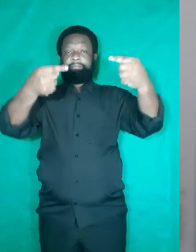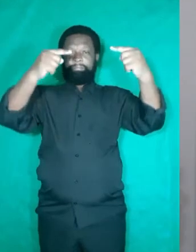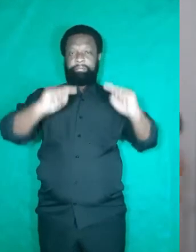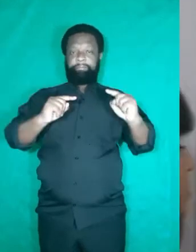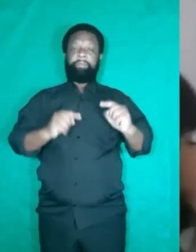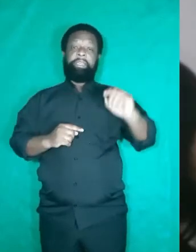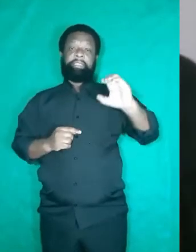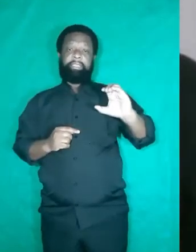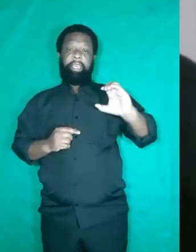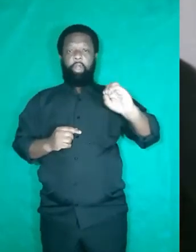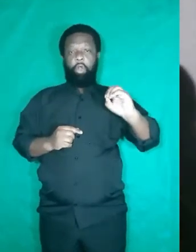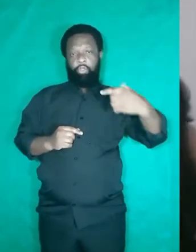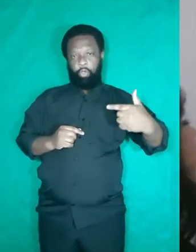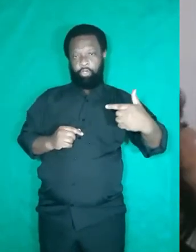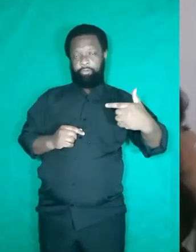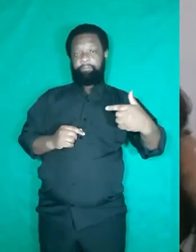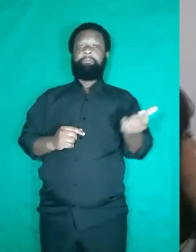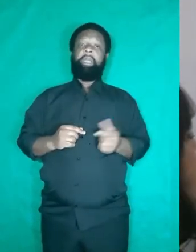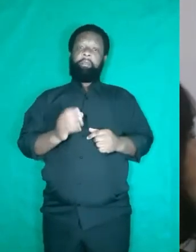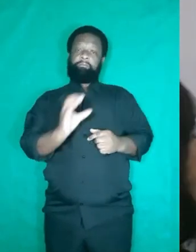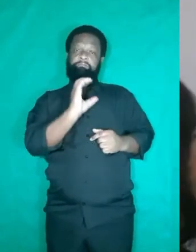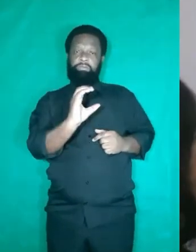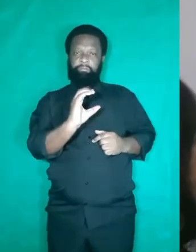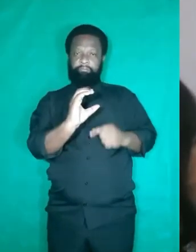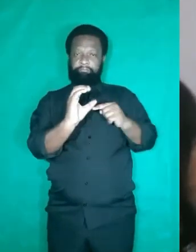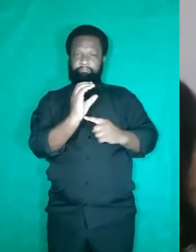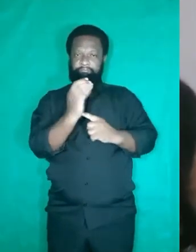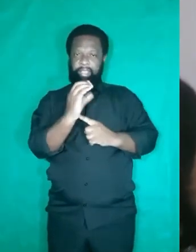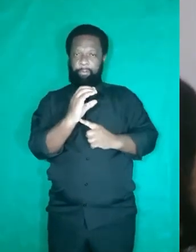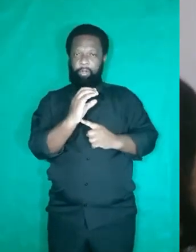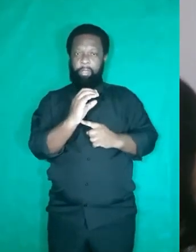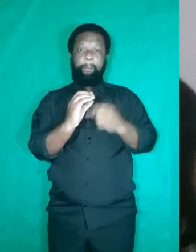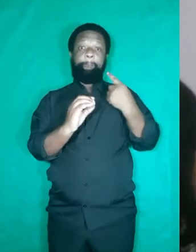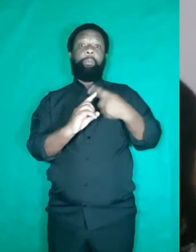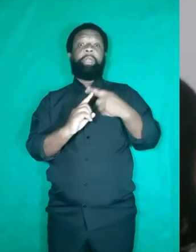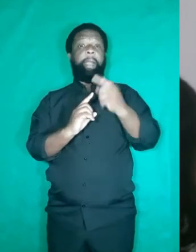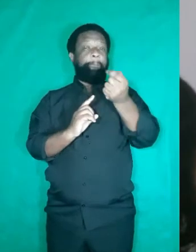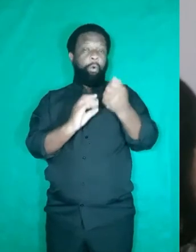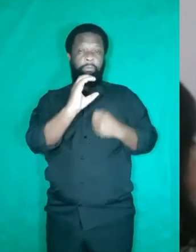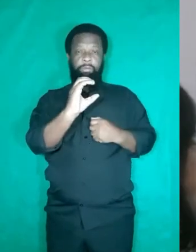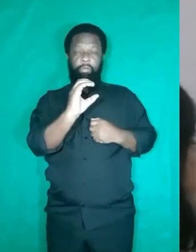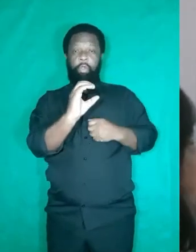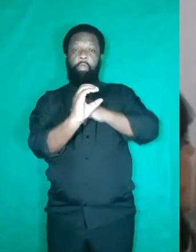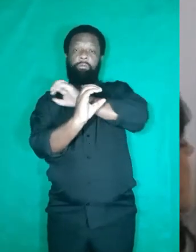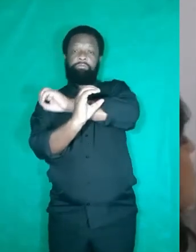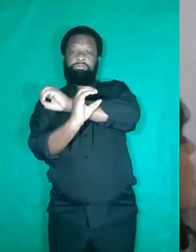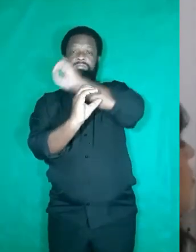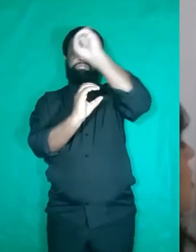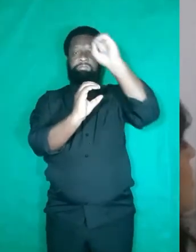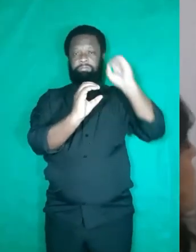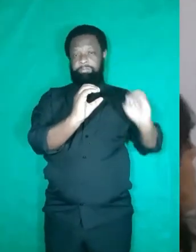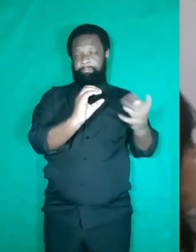do CO2, o carbono fica no meio, por estar em menor quantidade, os oxigênios